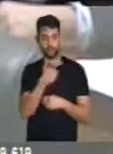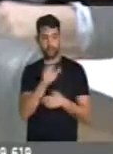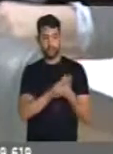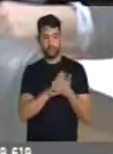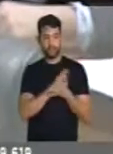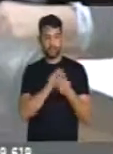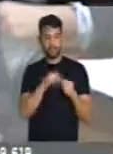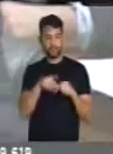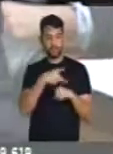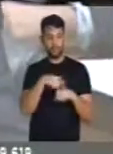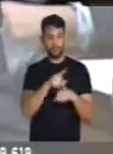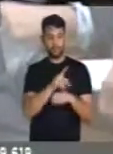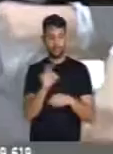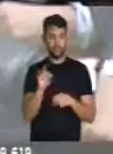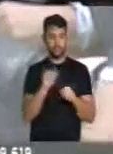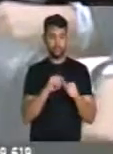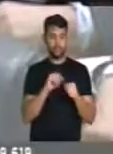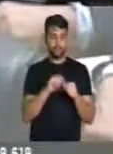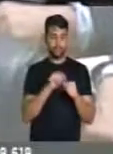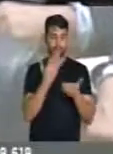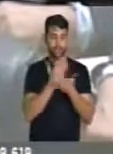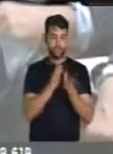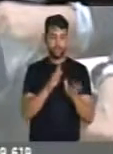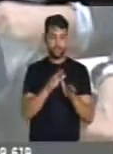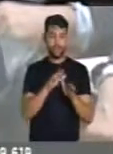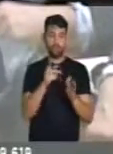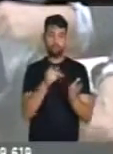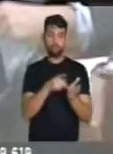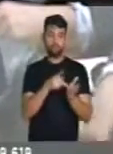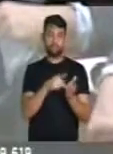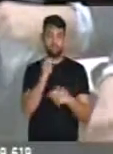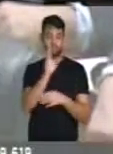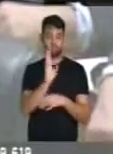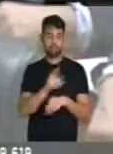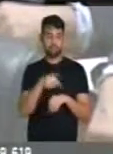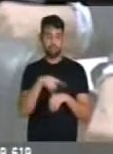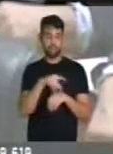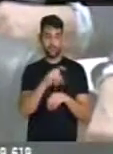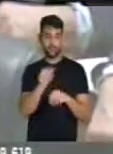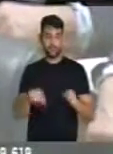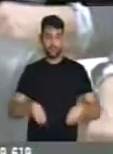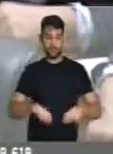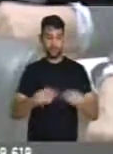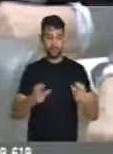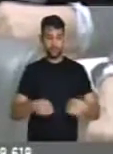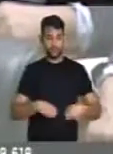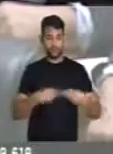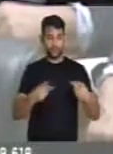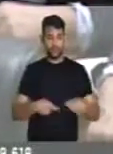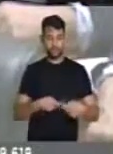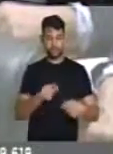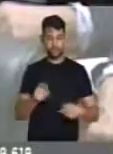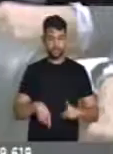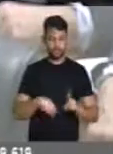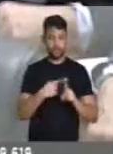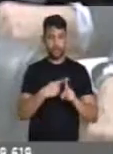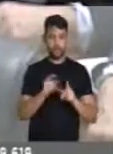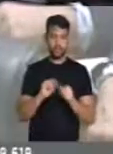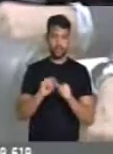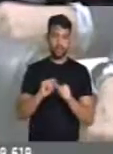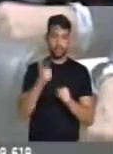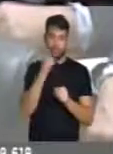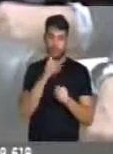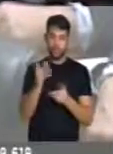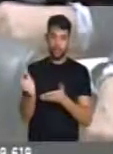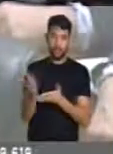não fazer com o país o que o PT fez, que quebrou literalmente o país. Se você for gastando infinitamente mais do que